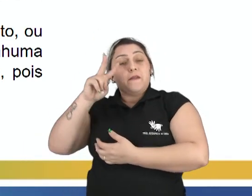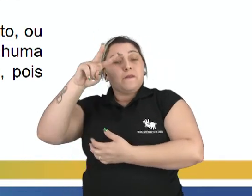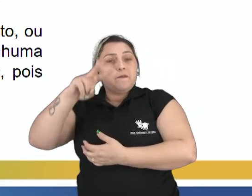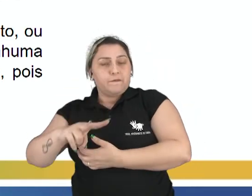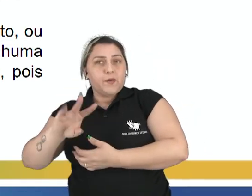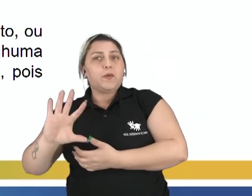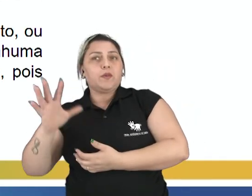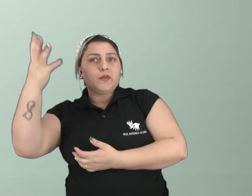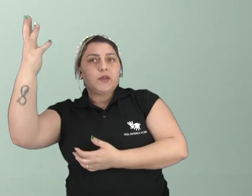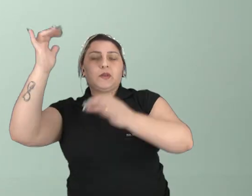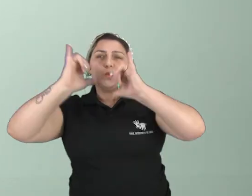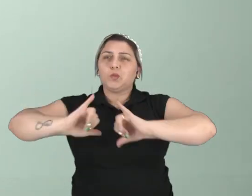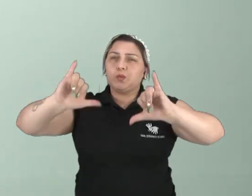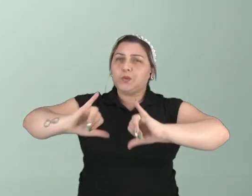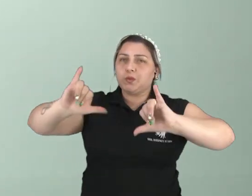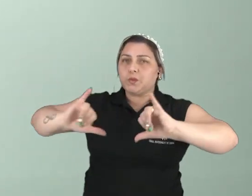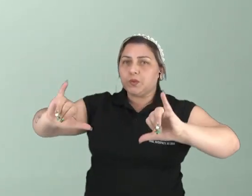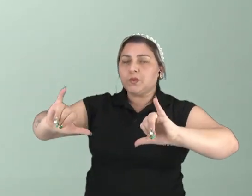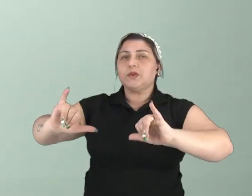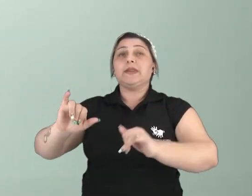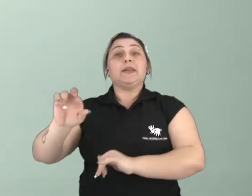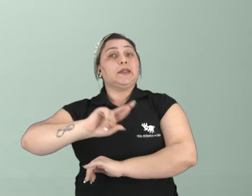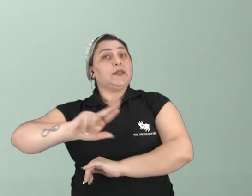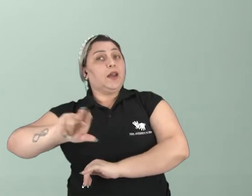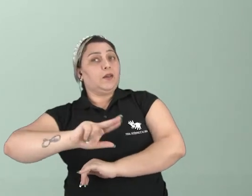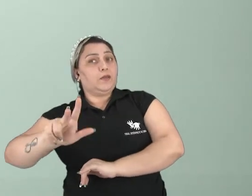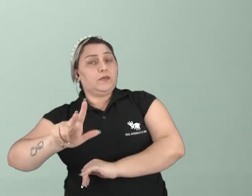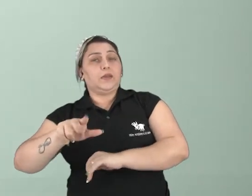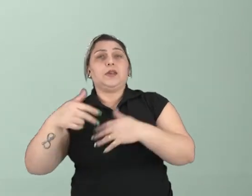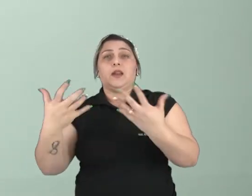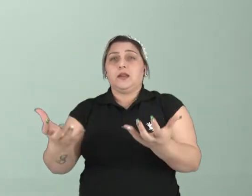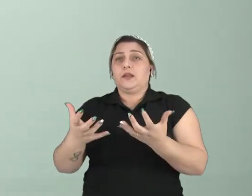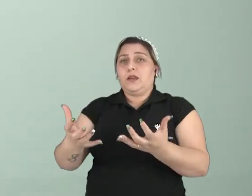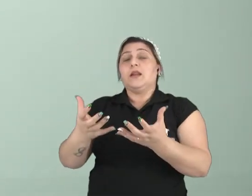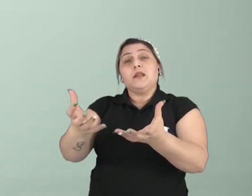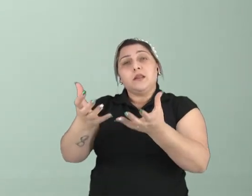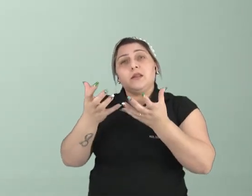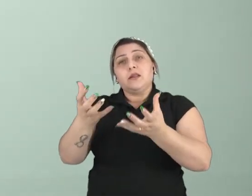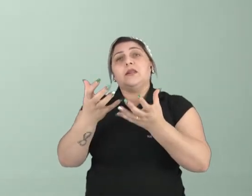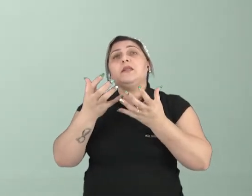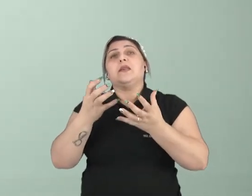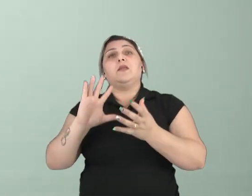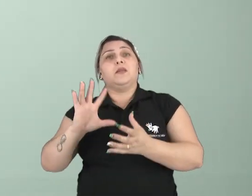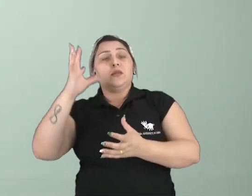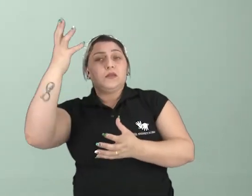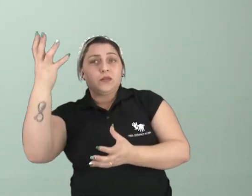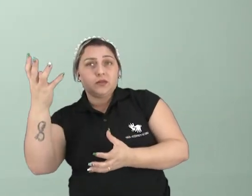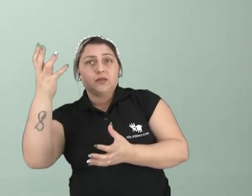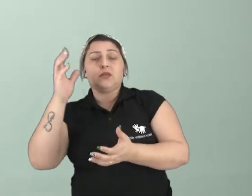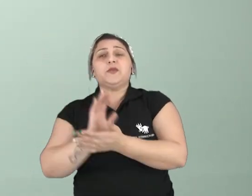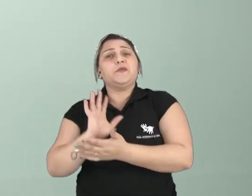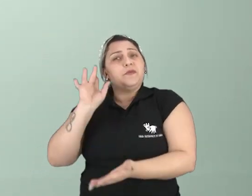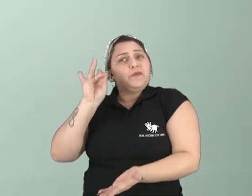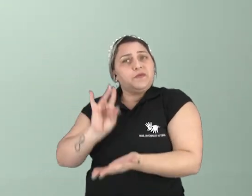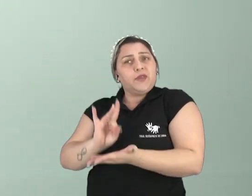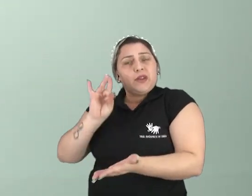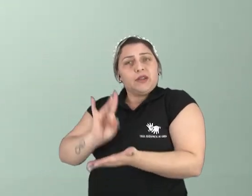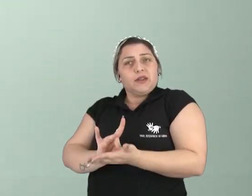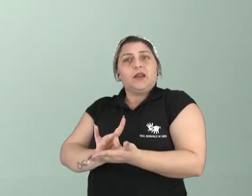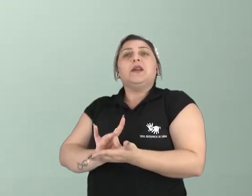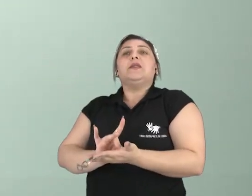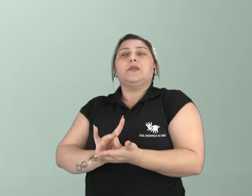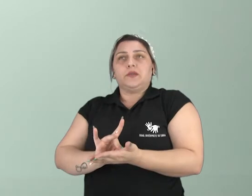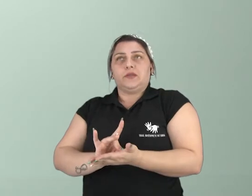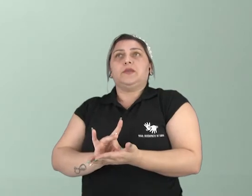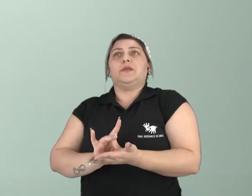fato e saiu comunicando. E não é assim que ele quer. Ele quer que o fato venha realmente da